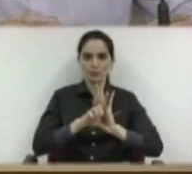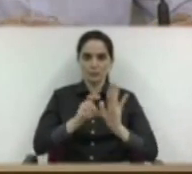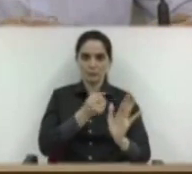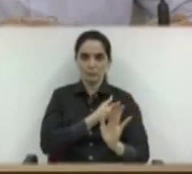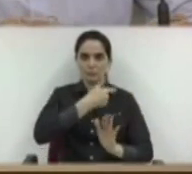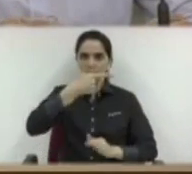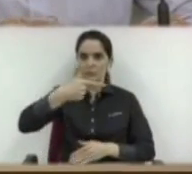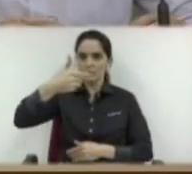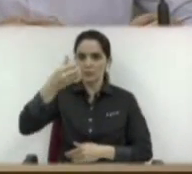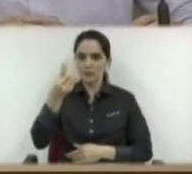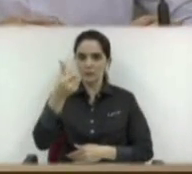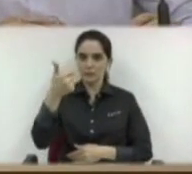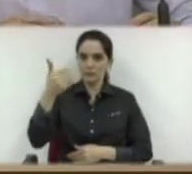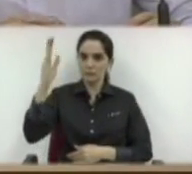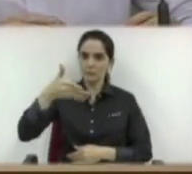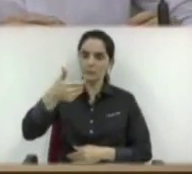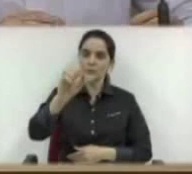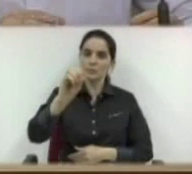de lei